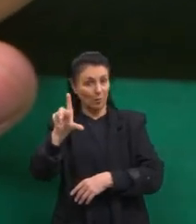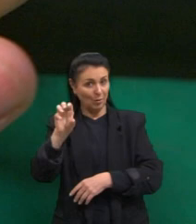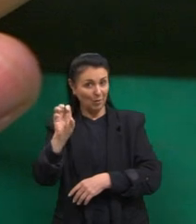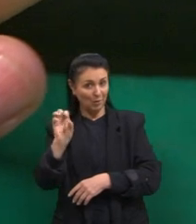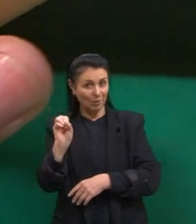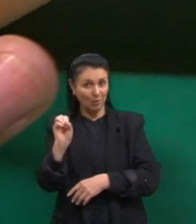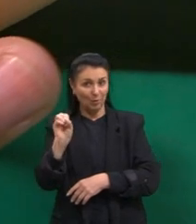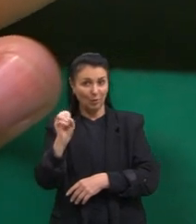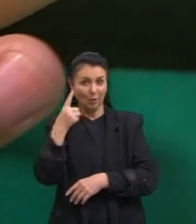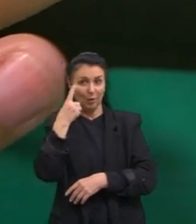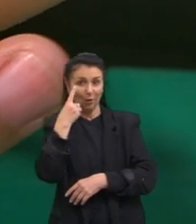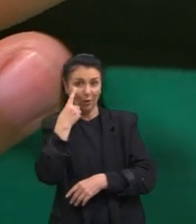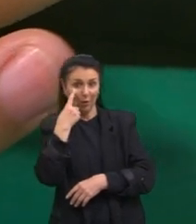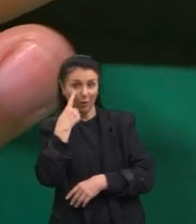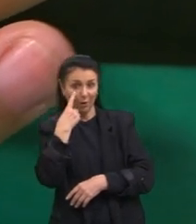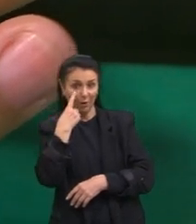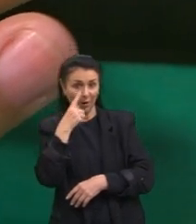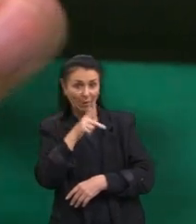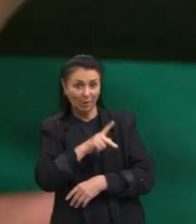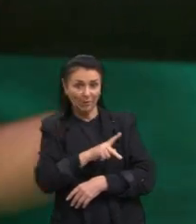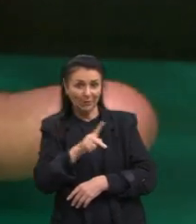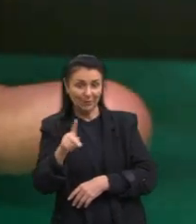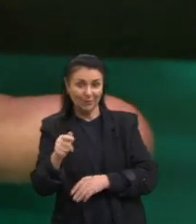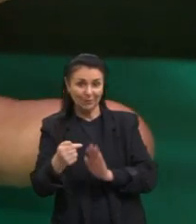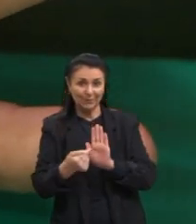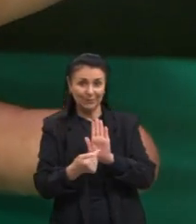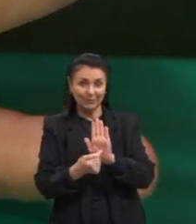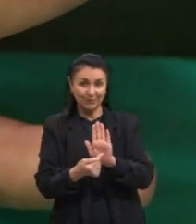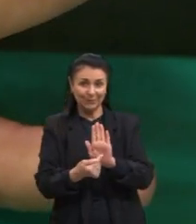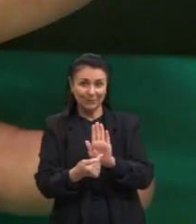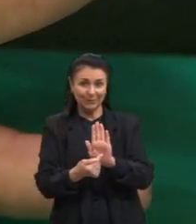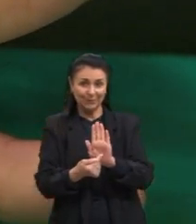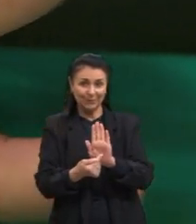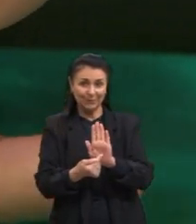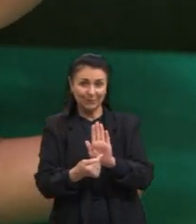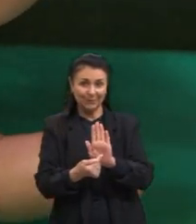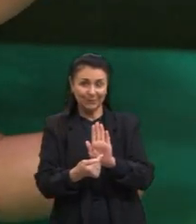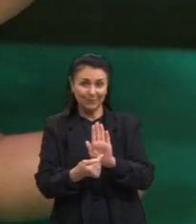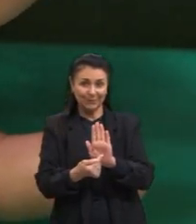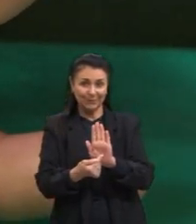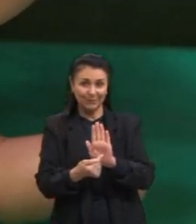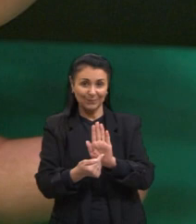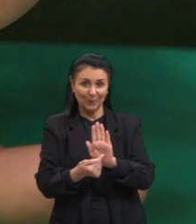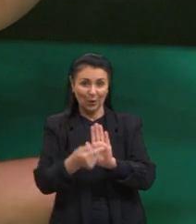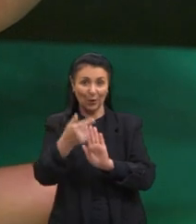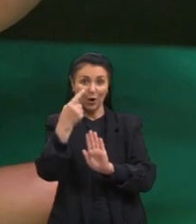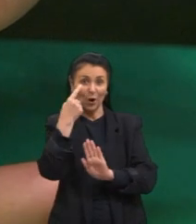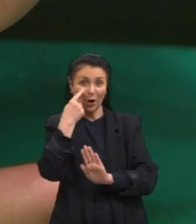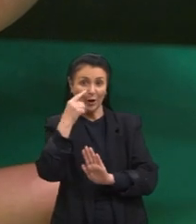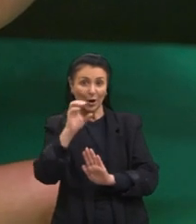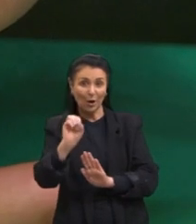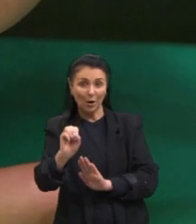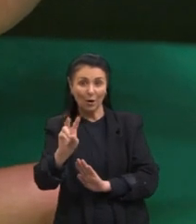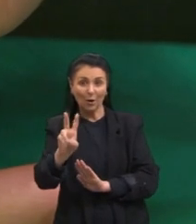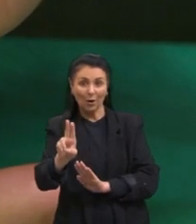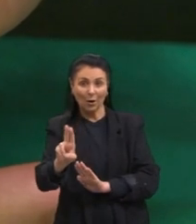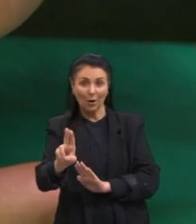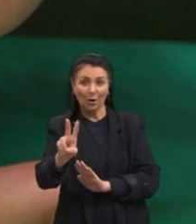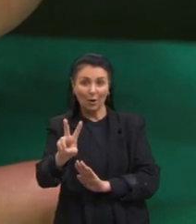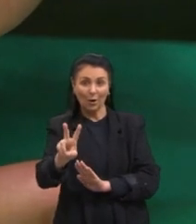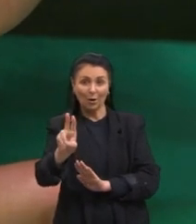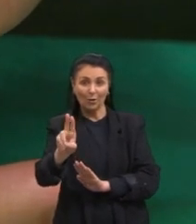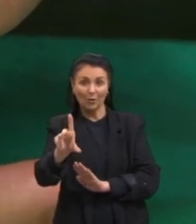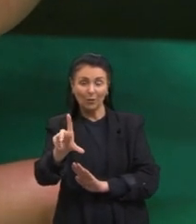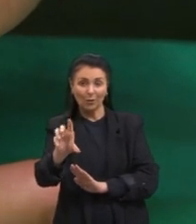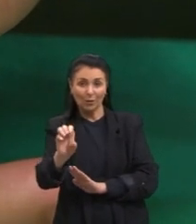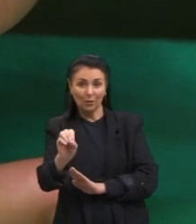óvulo essa parte aqui ó Oi deixa eu ver essa parte aqui é o óvulo tá E aqui